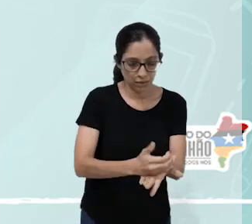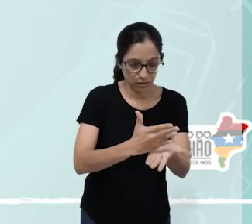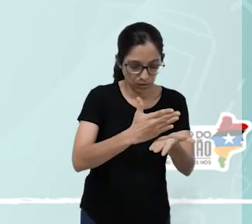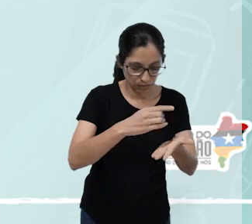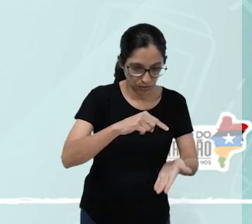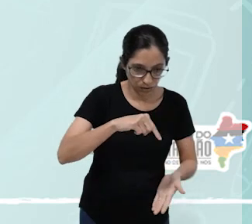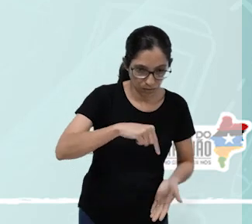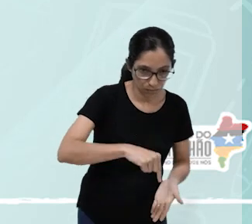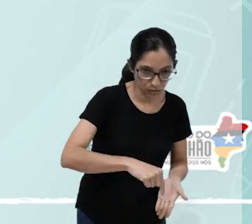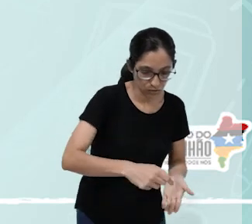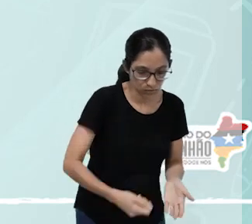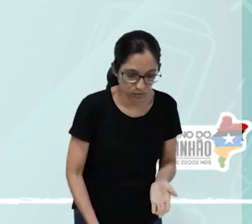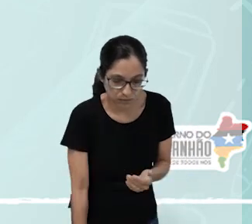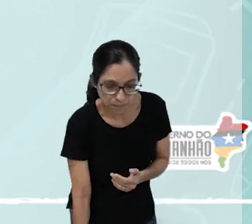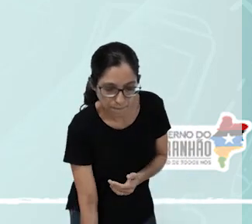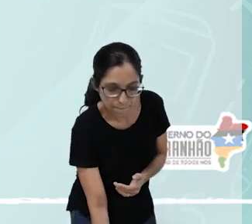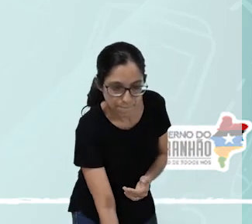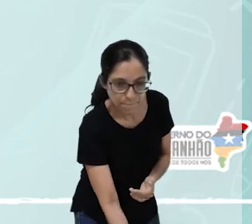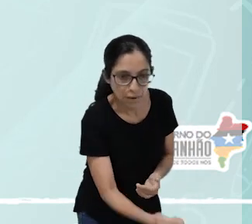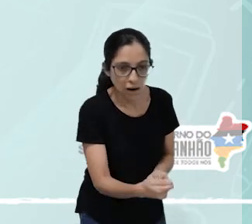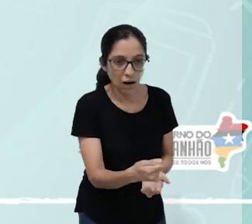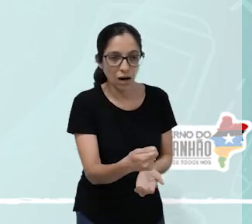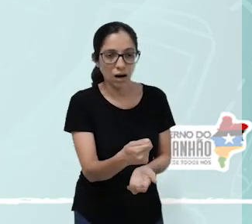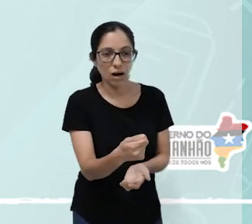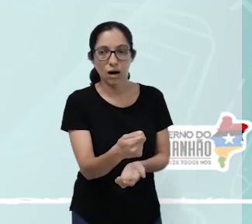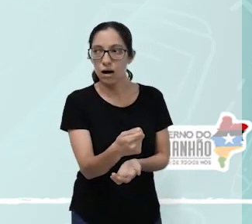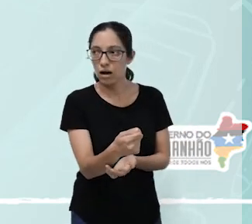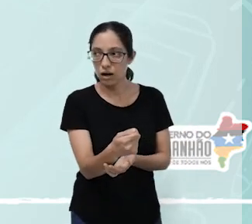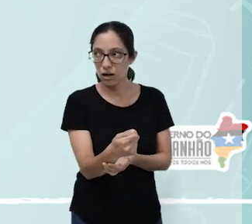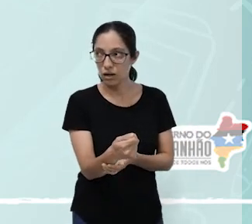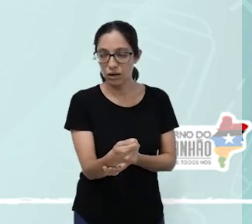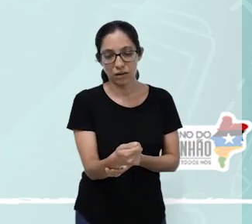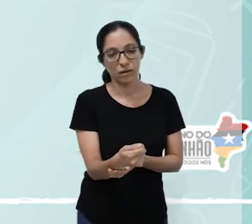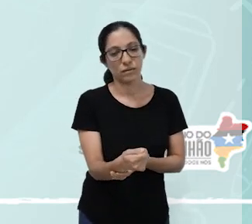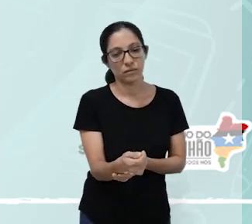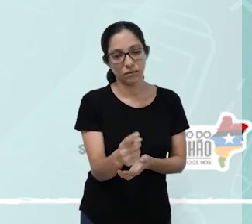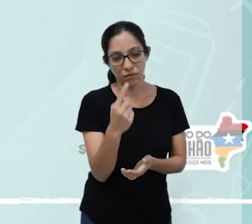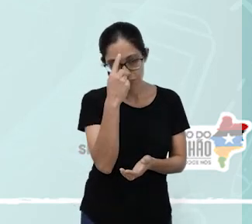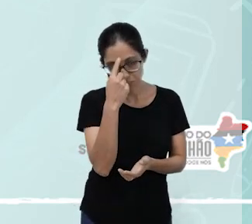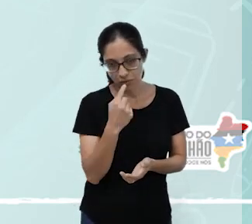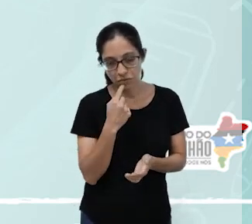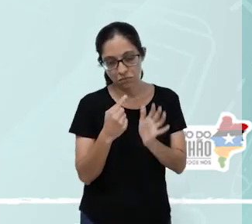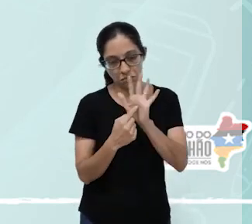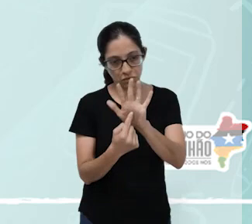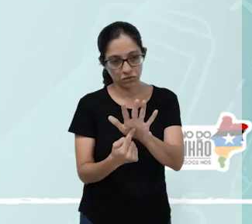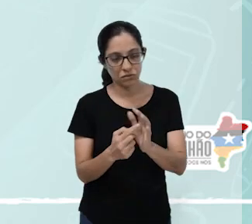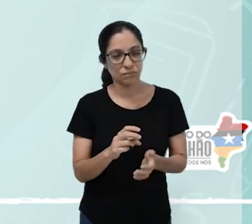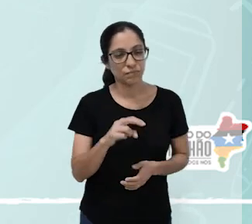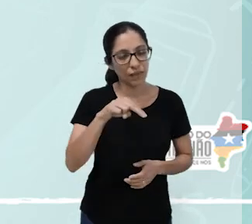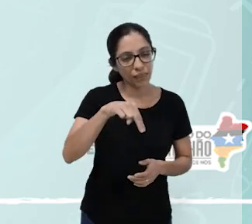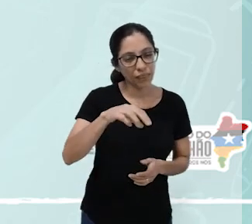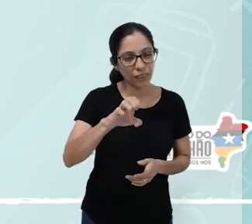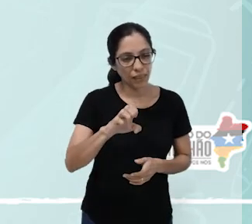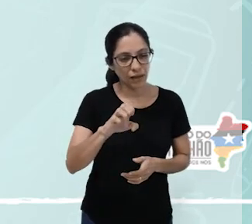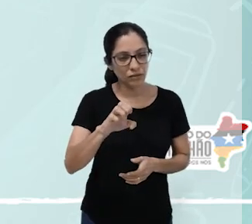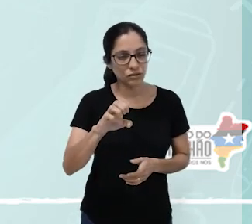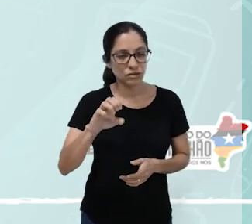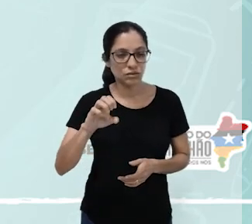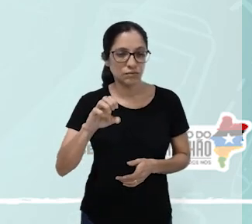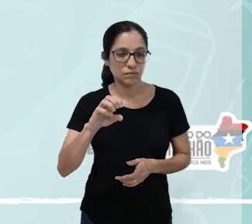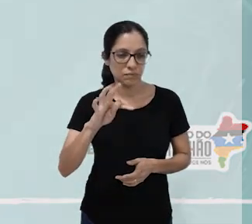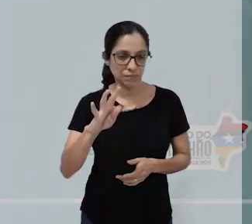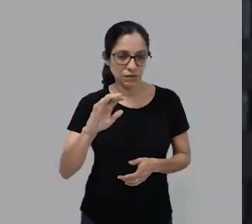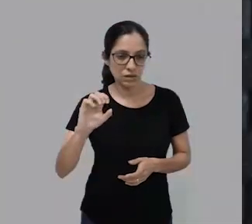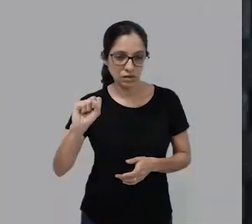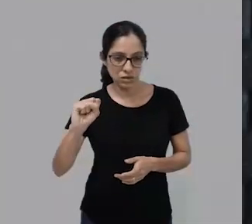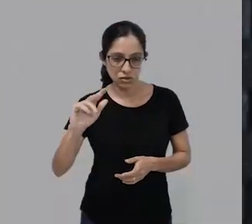bem embaixo, o atleta vai lá e busca essa peteca. Tá aqui, ó. Esse é o lob. Net shot, golpe de